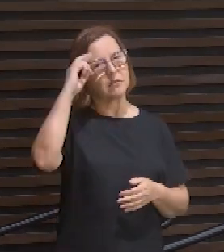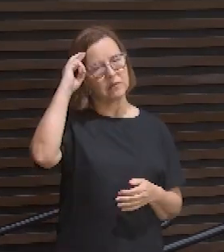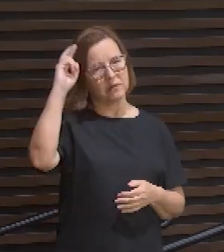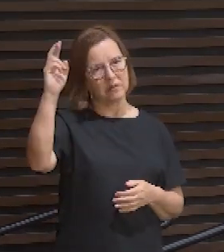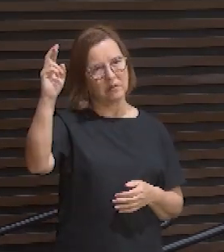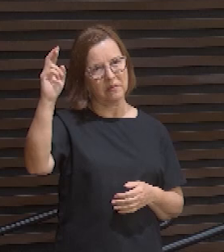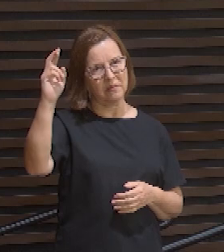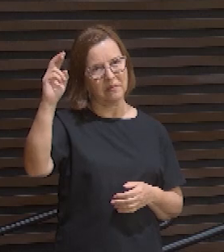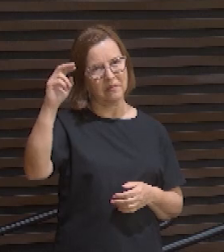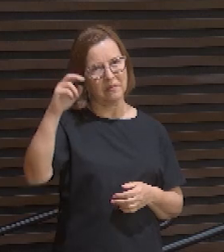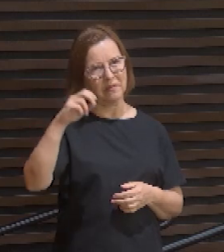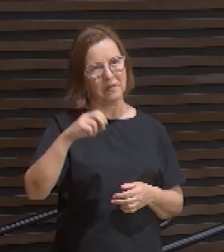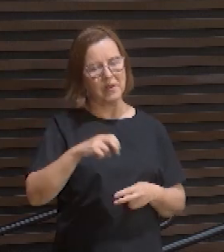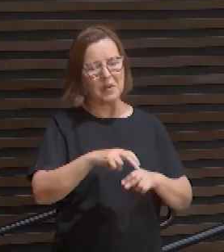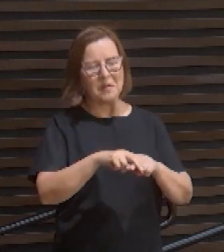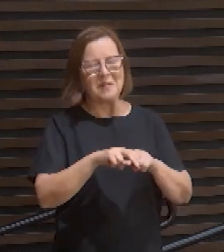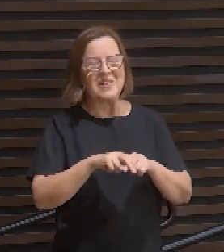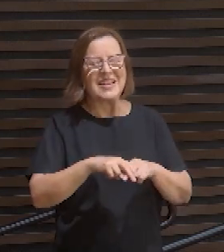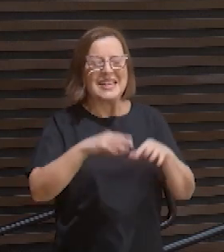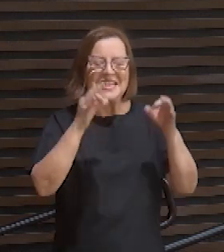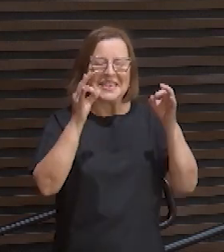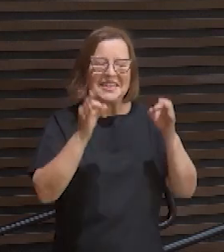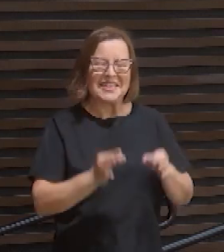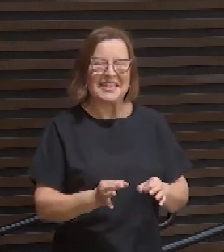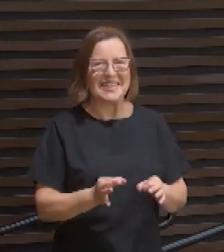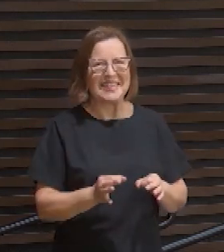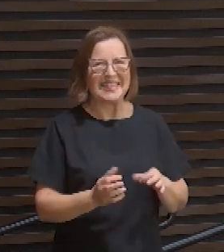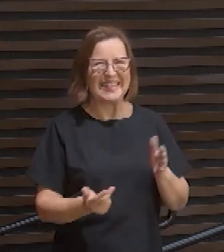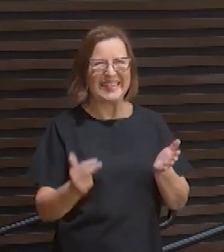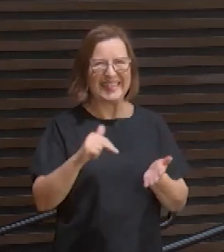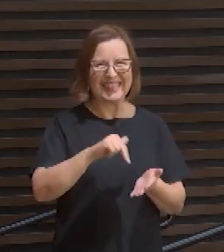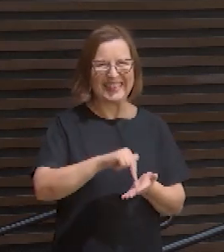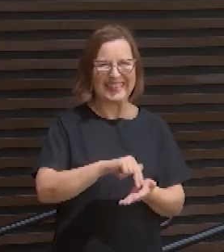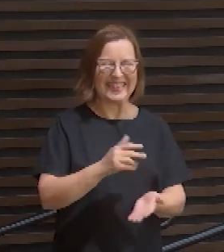Por causa da certeza da ressurreição.